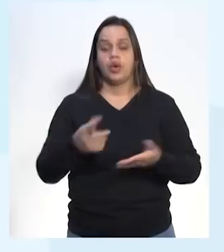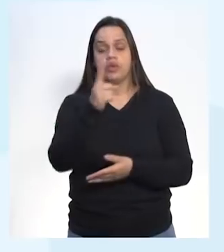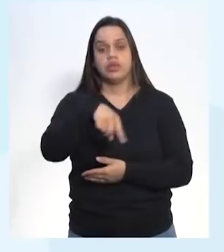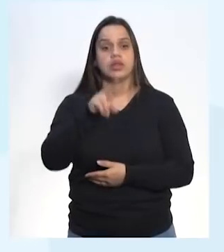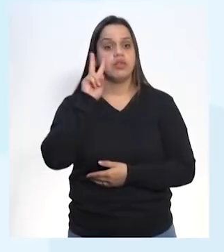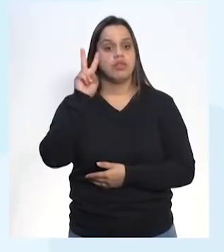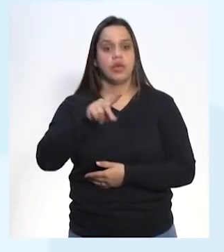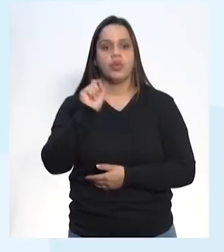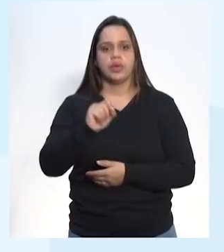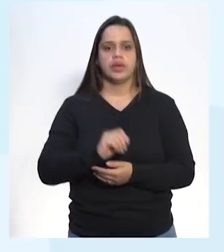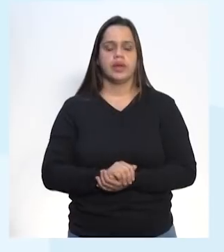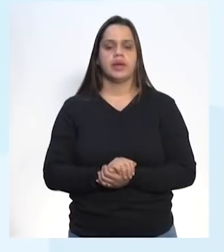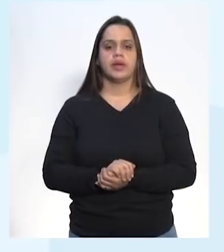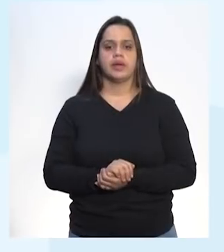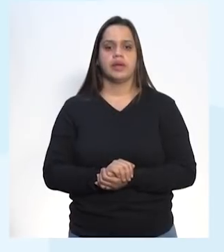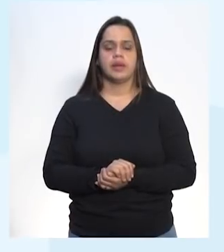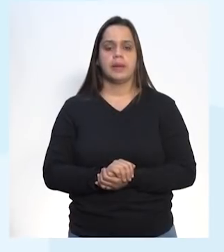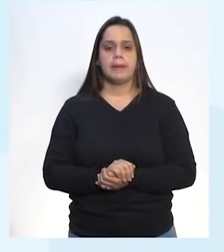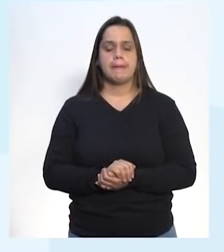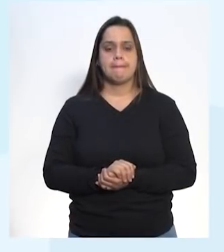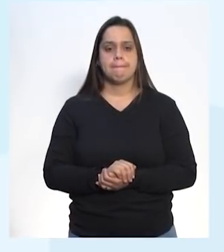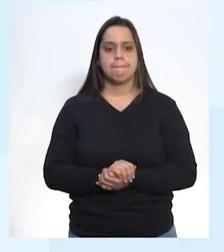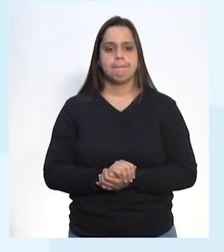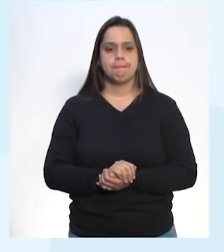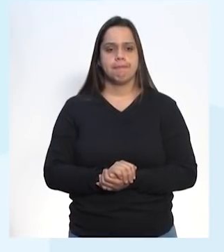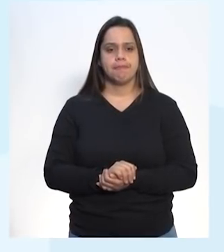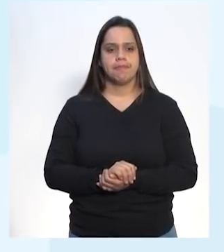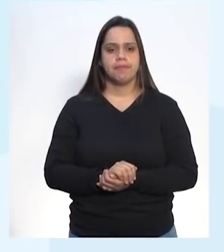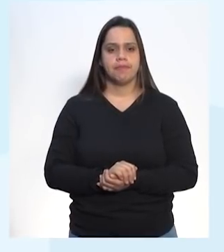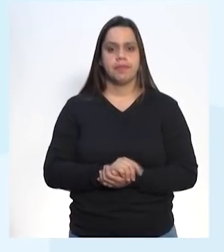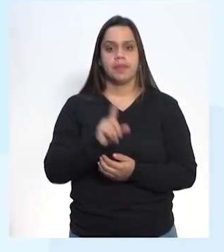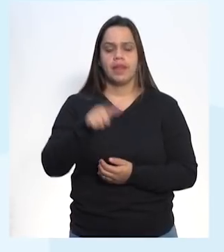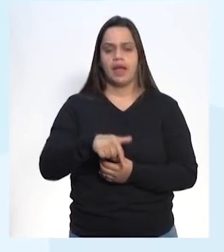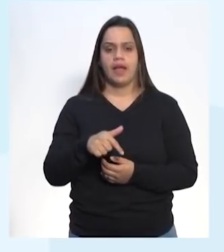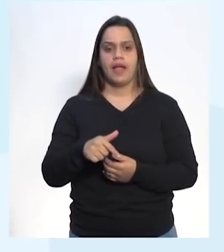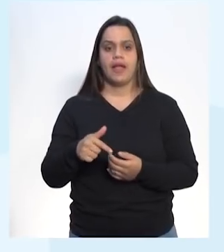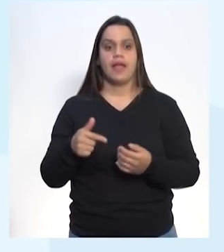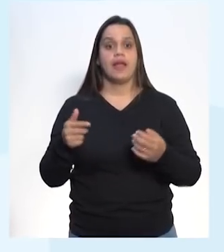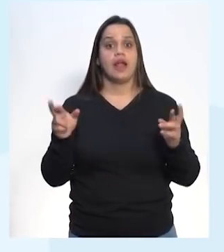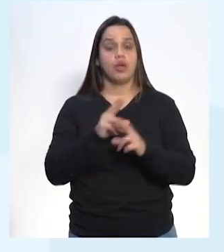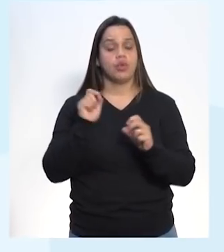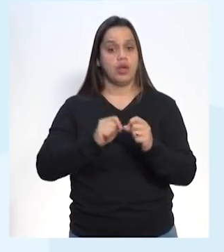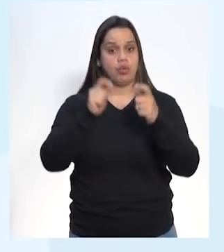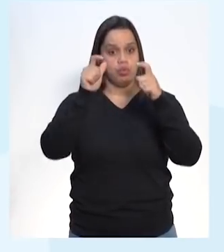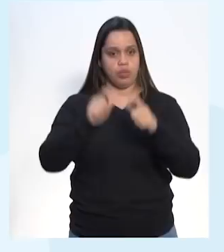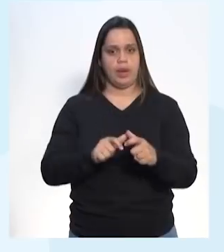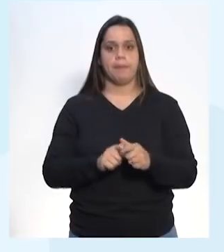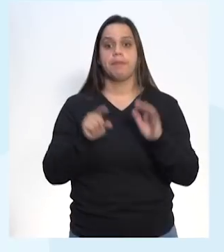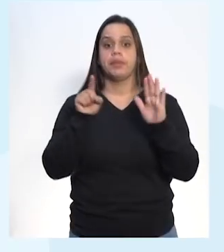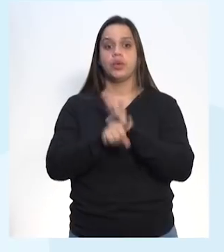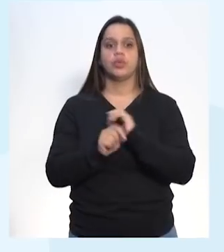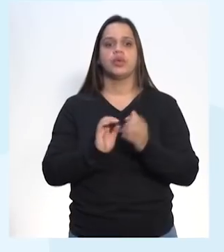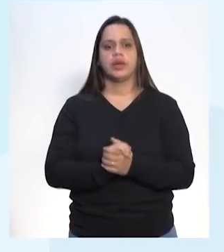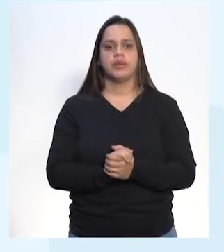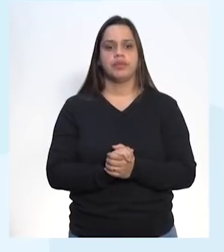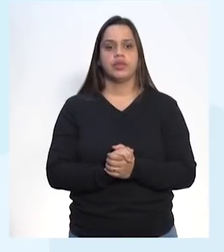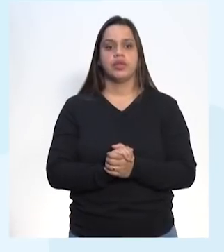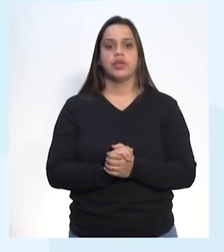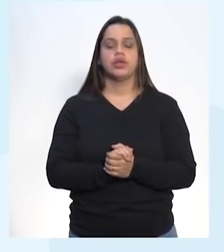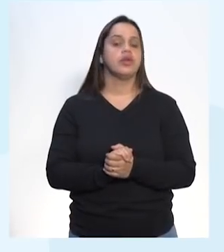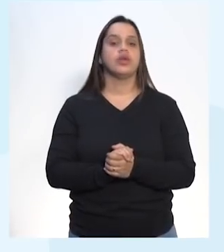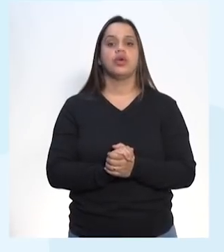seguinte. Pode pôr na tela para eles. É relacionado, então, a uma posição. A pergunta é a seguinte. Qual é o